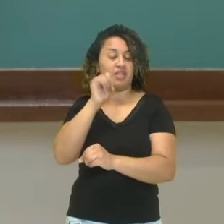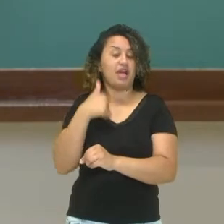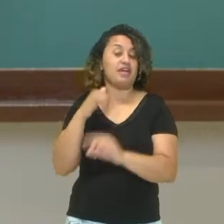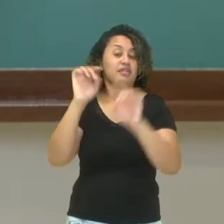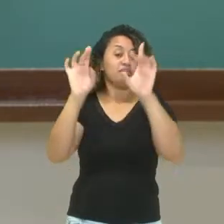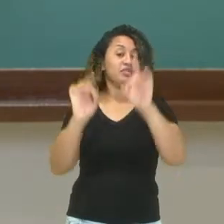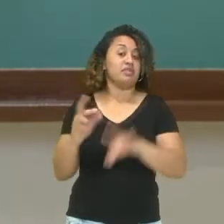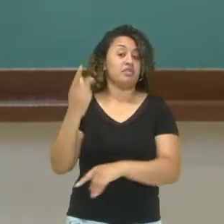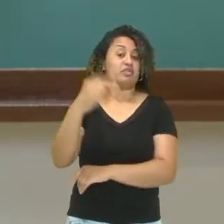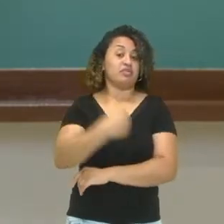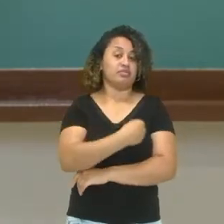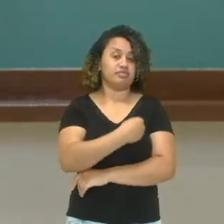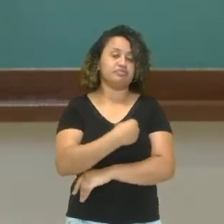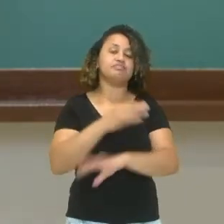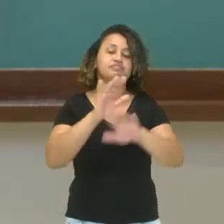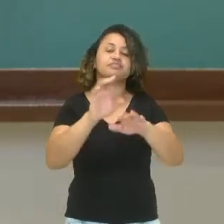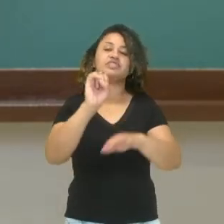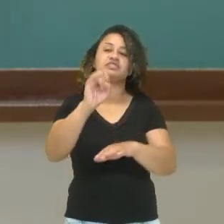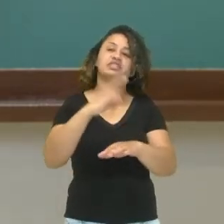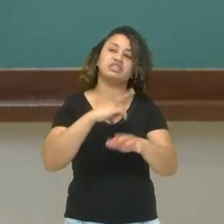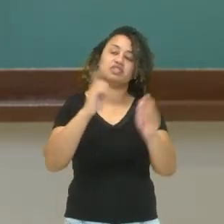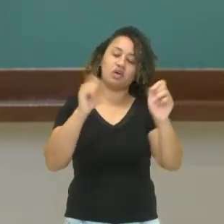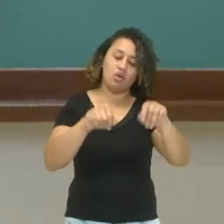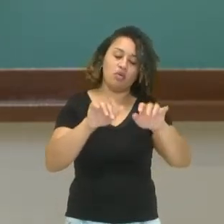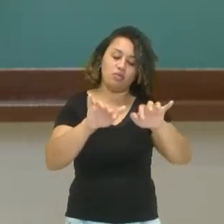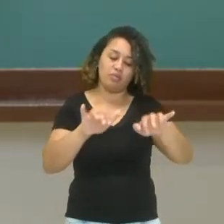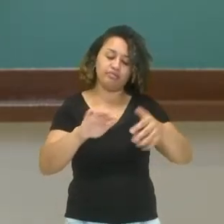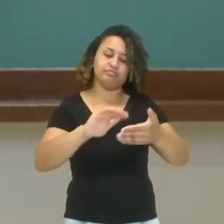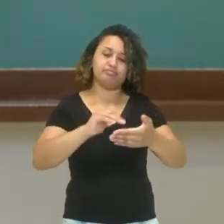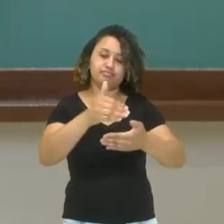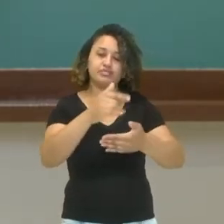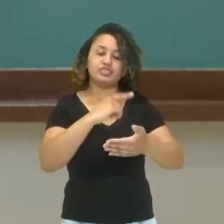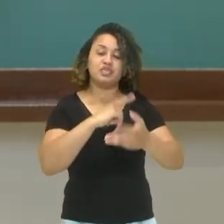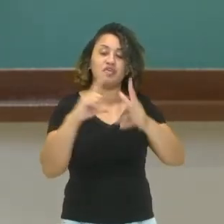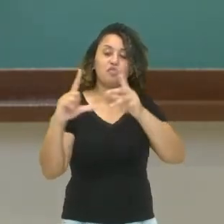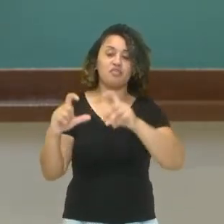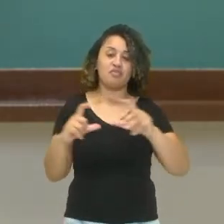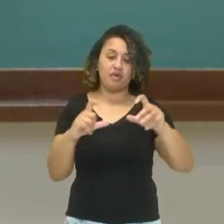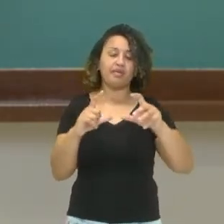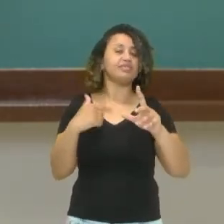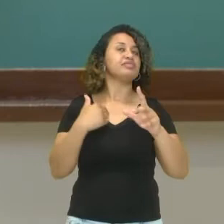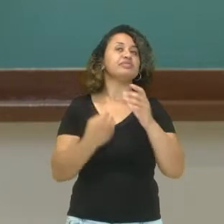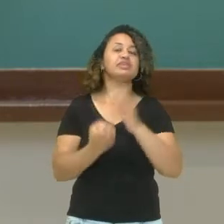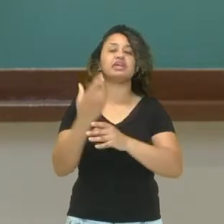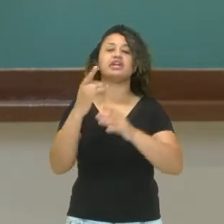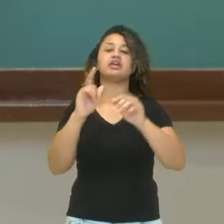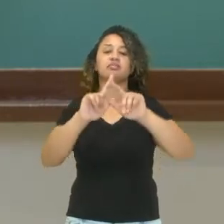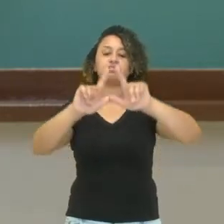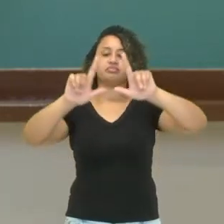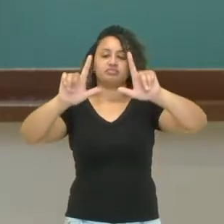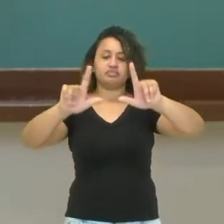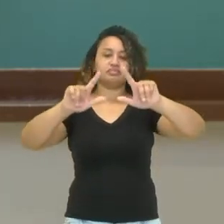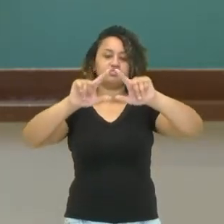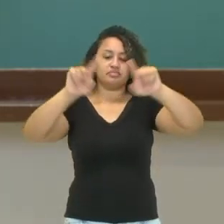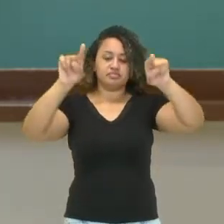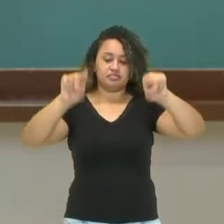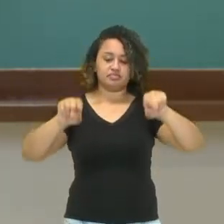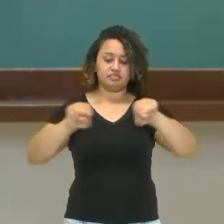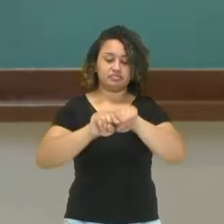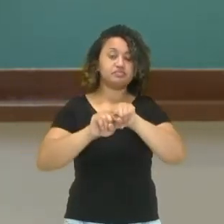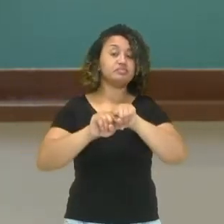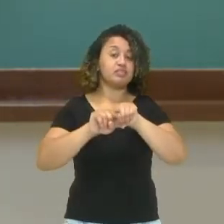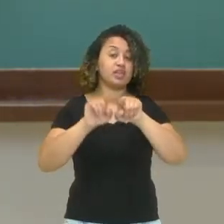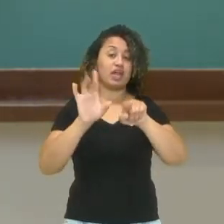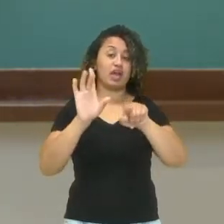você tiver se você tiver computador, se você tiver foto, você cria como se fosse um quadro, como se fosse um cartaz, com